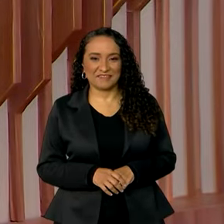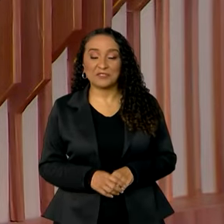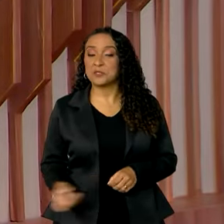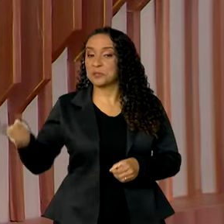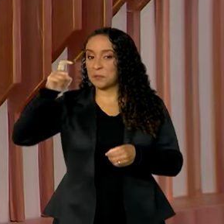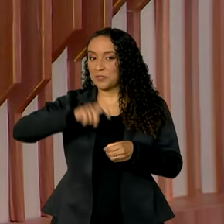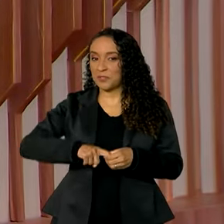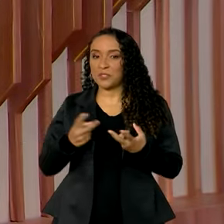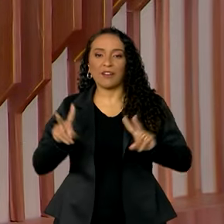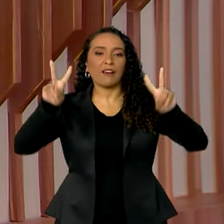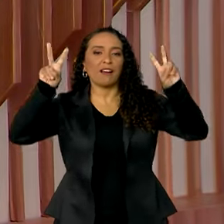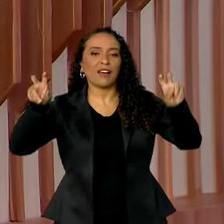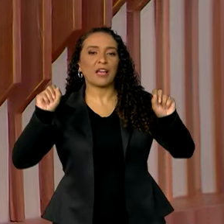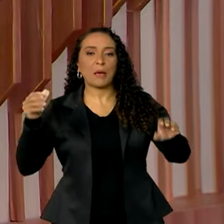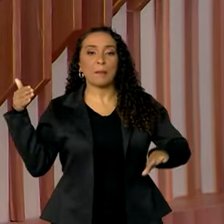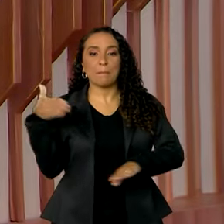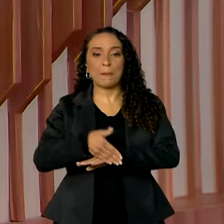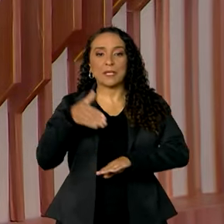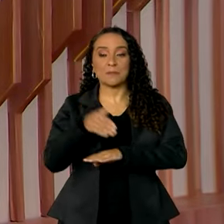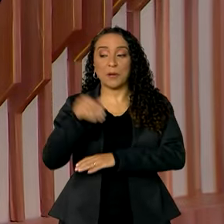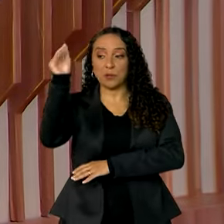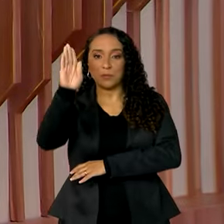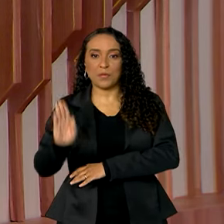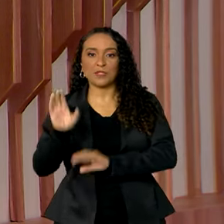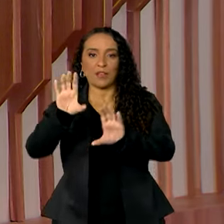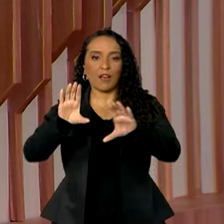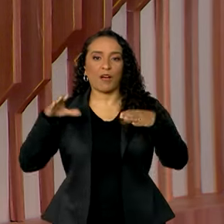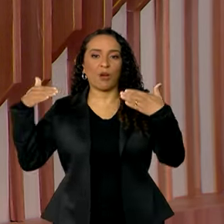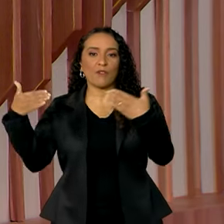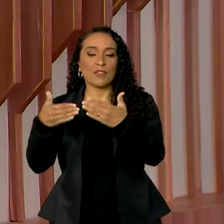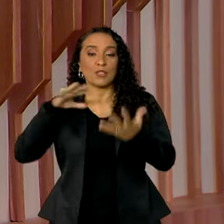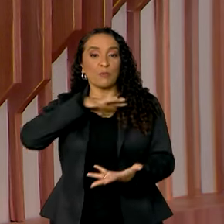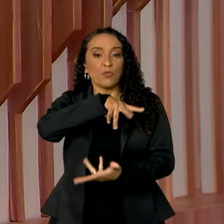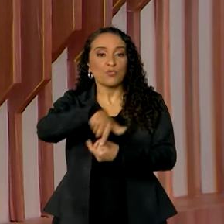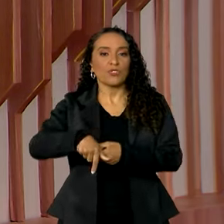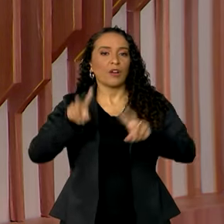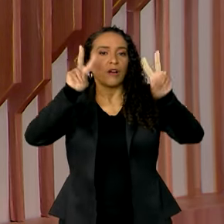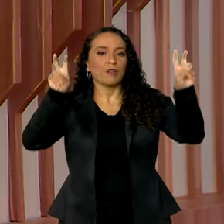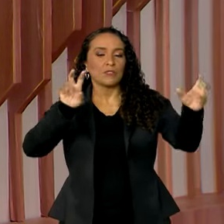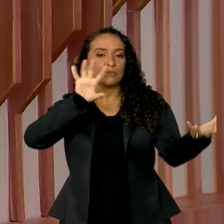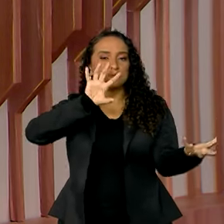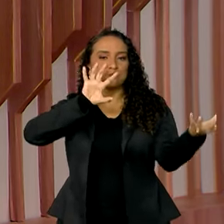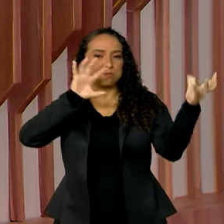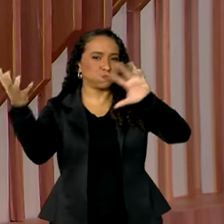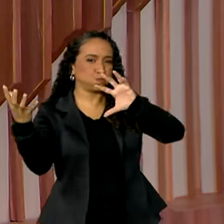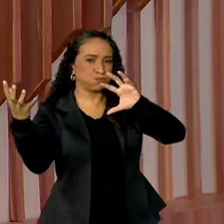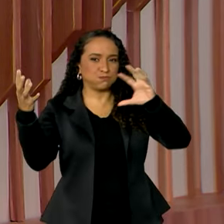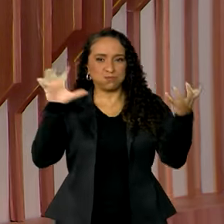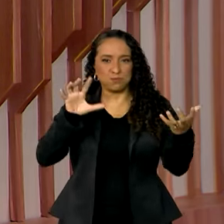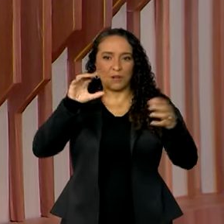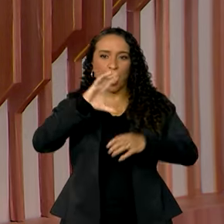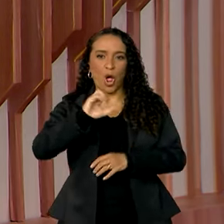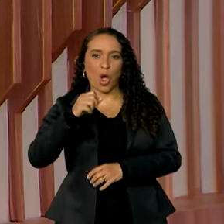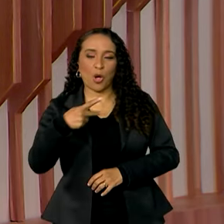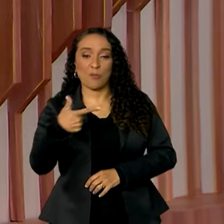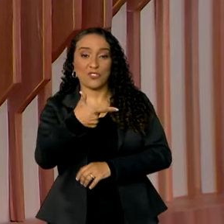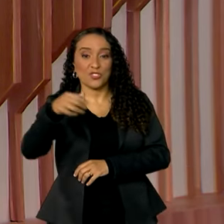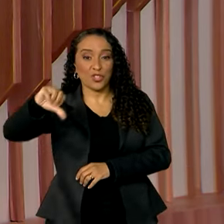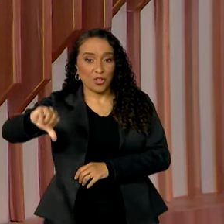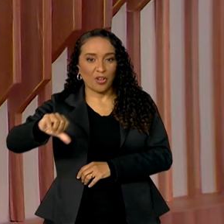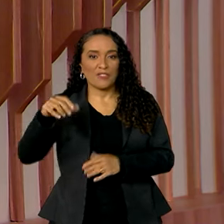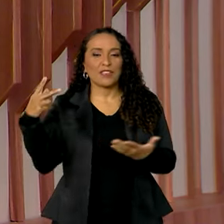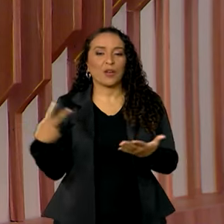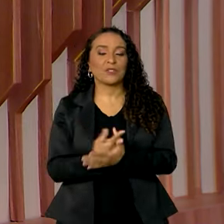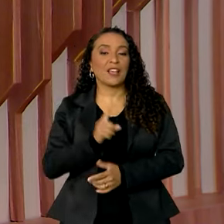Estamos de volta e o tema agora é a participação do Brasil na Conferência Mundial sobre Mudanças Climáticas, a COP29,